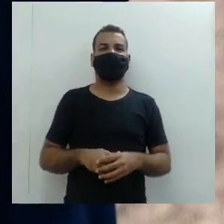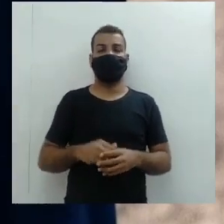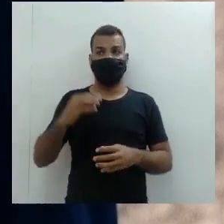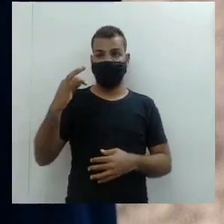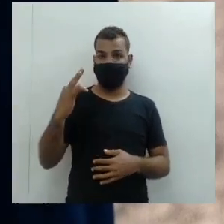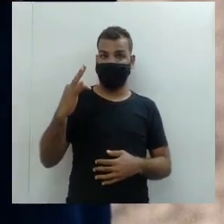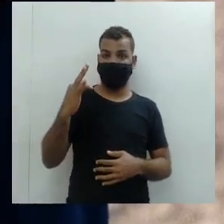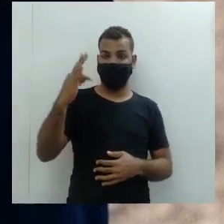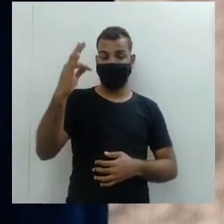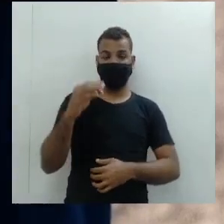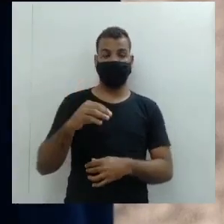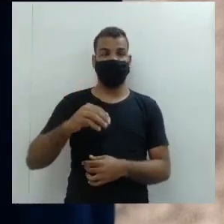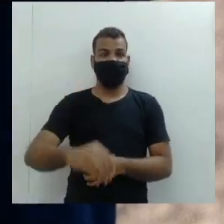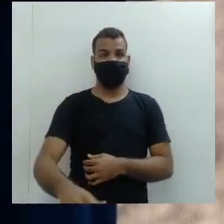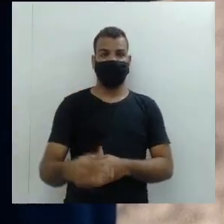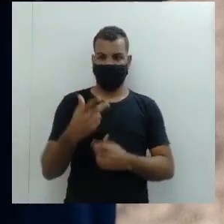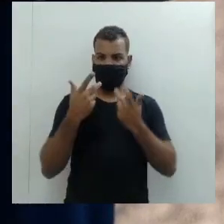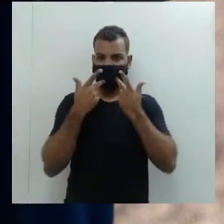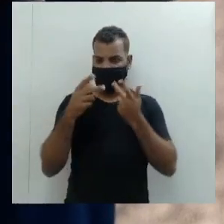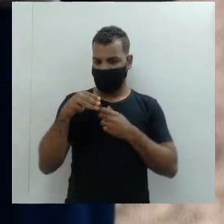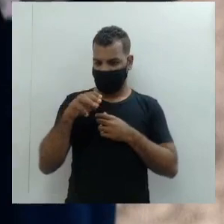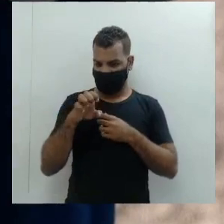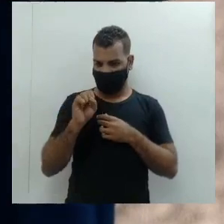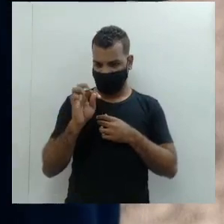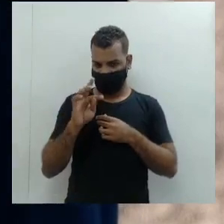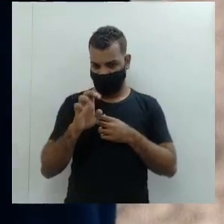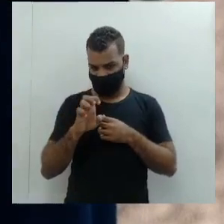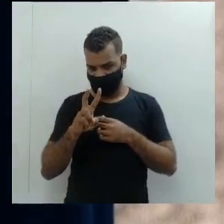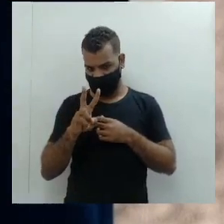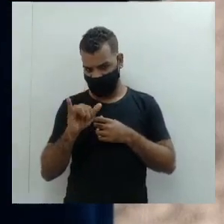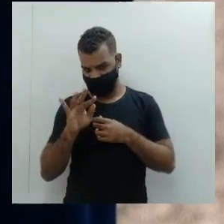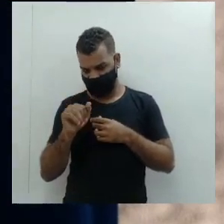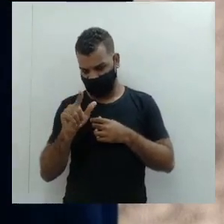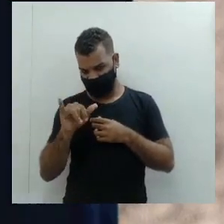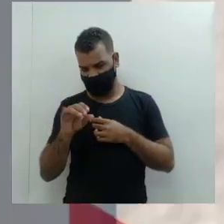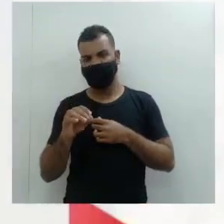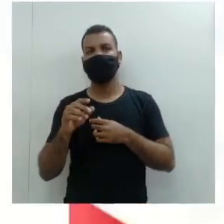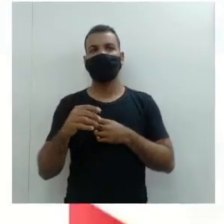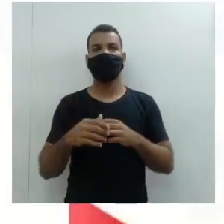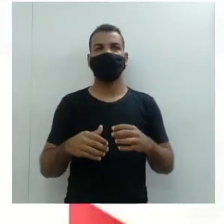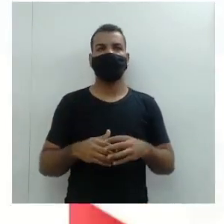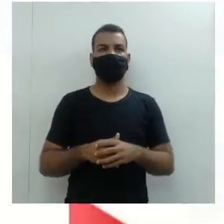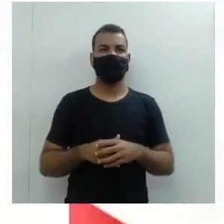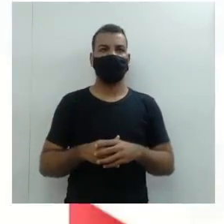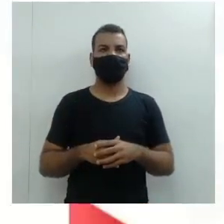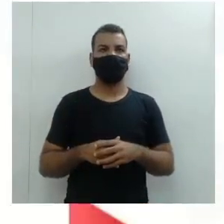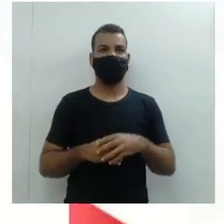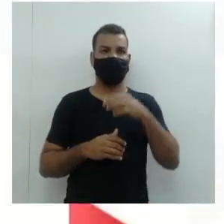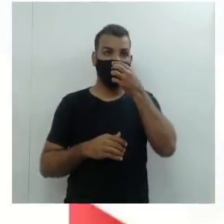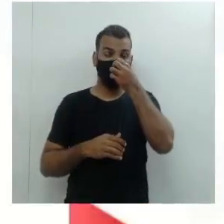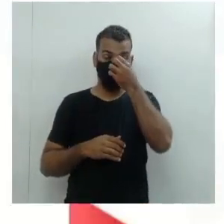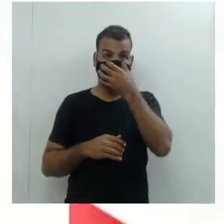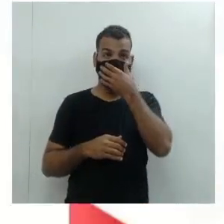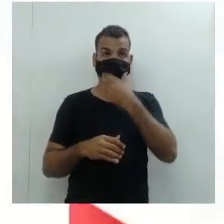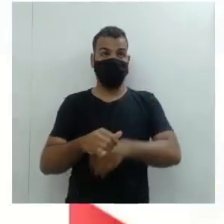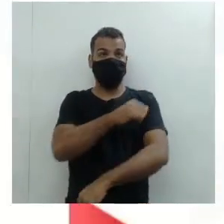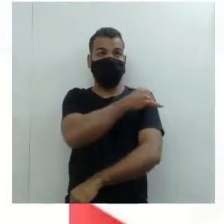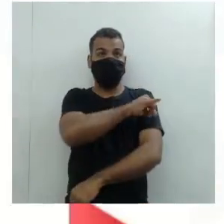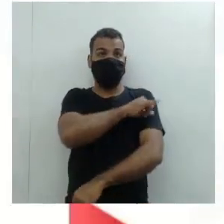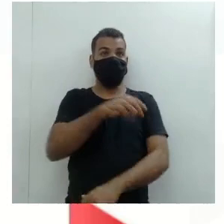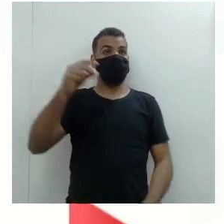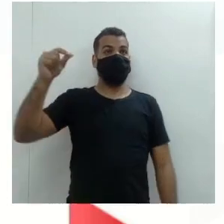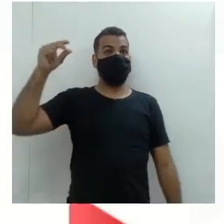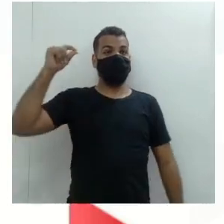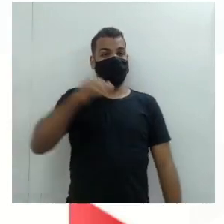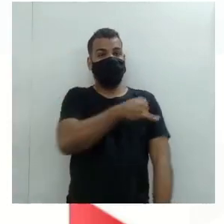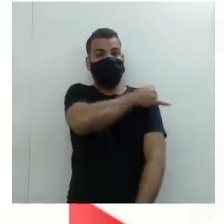Mestre Vitalino, vamos falar. Exatamente, exato. Temos aí na frente, né, a imagem aí mostra Rio de Janeiro. O Rio de Janeiro